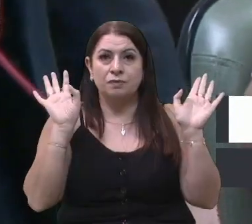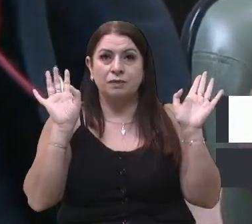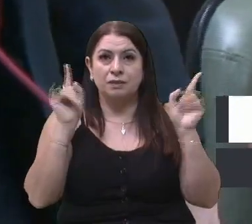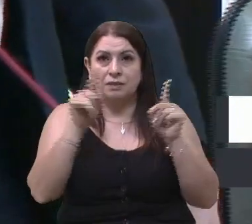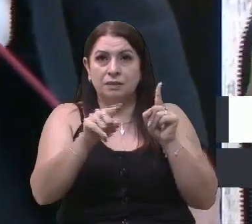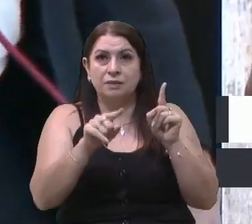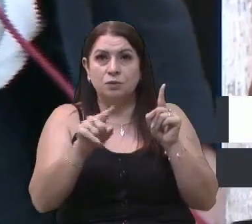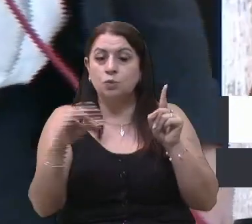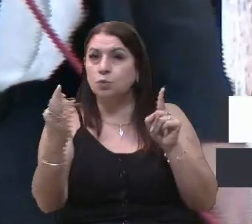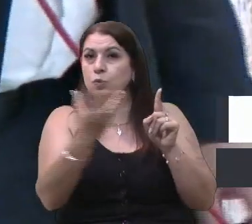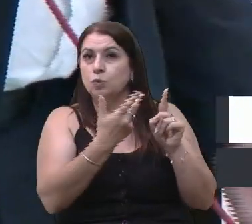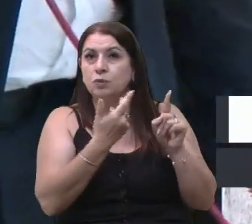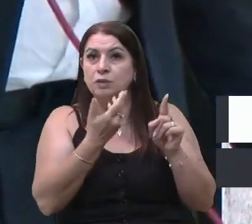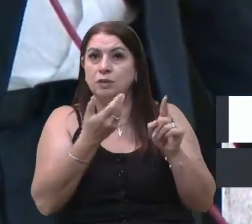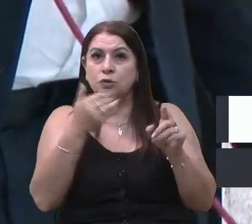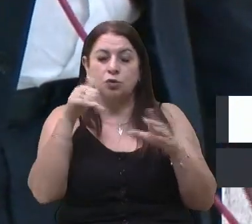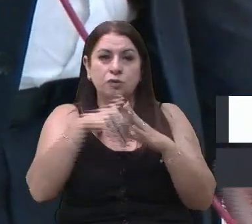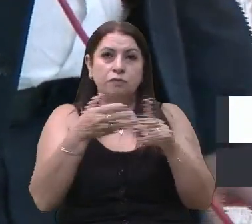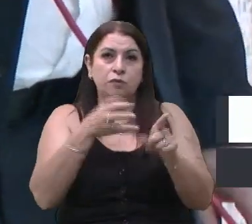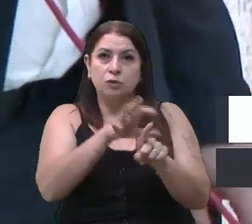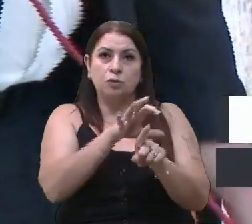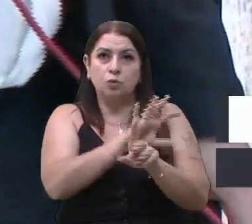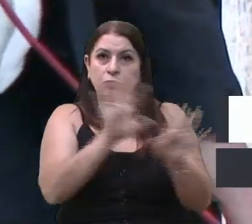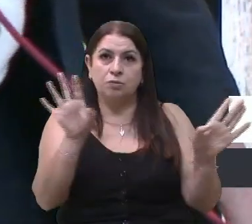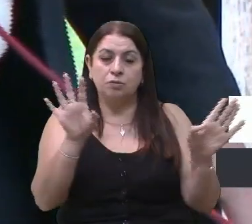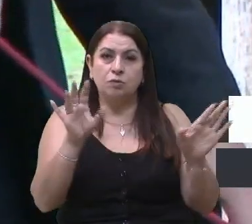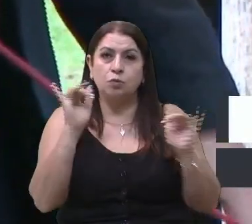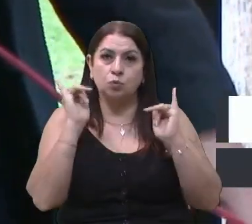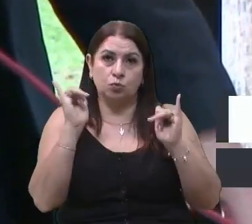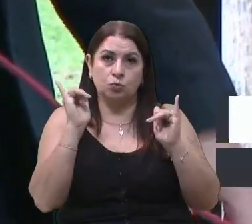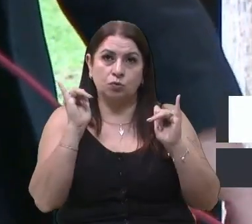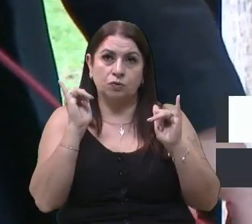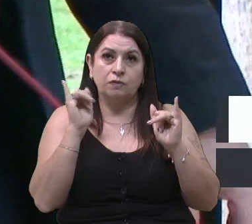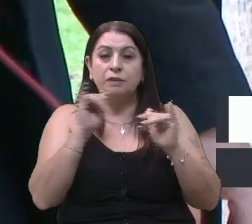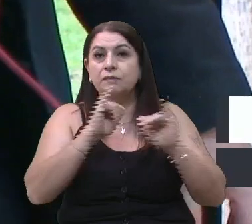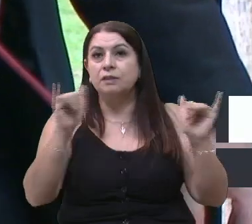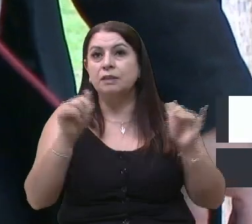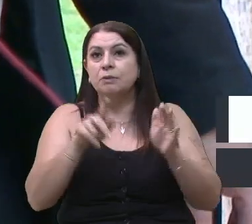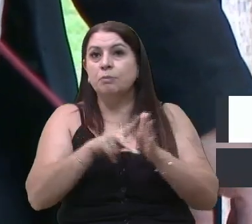se todo mundo votar contra aqui, tiver a maioria, o transporte vai ser anunciado pelo